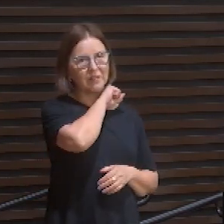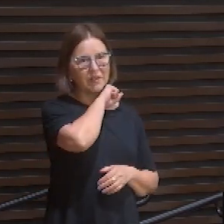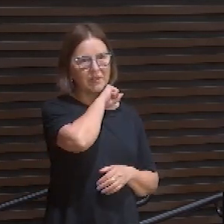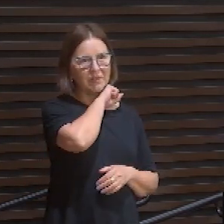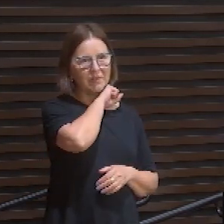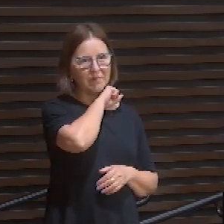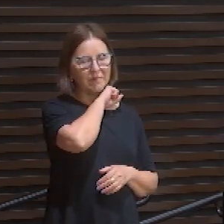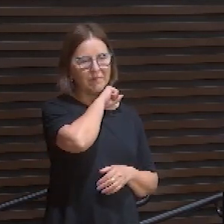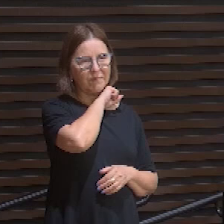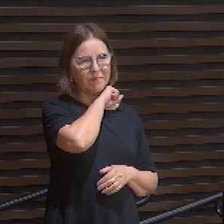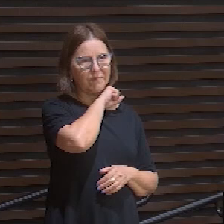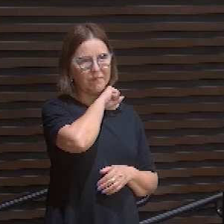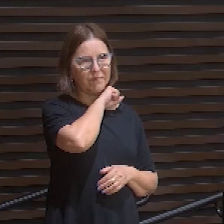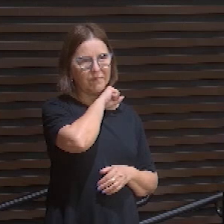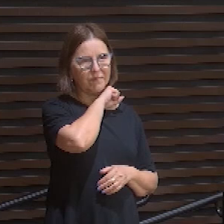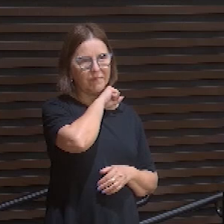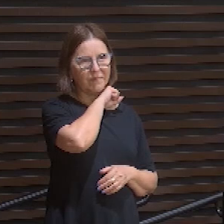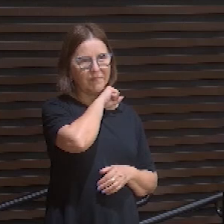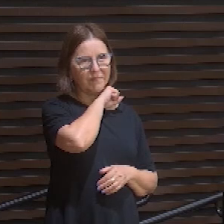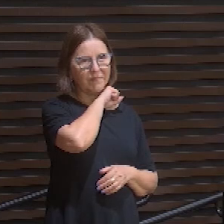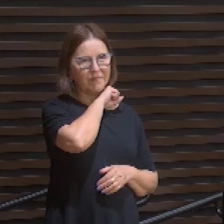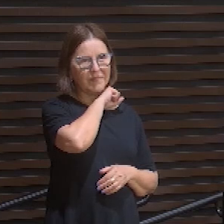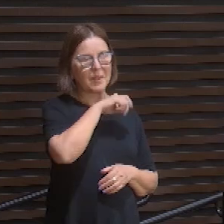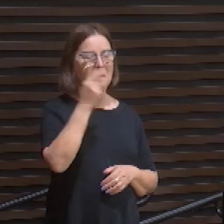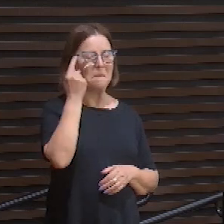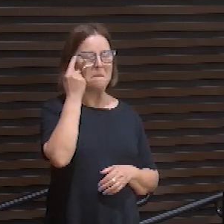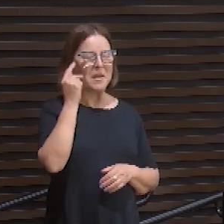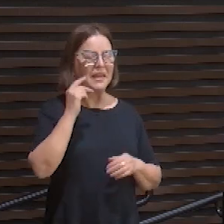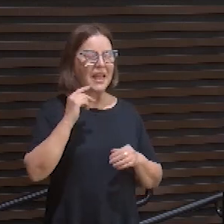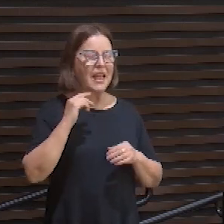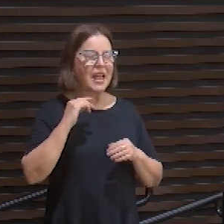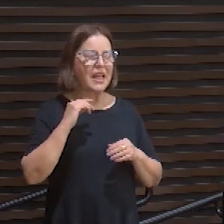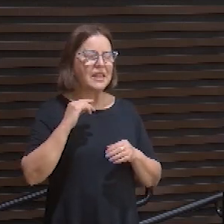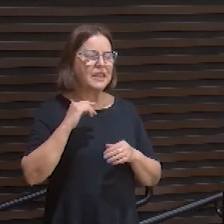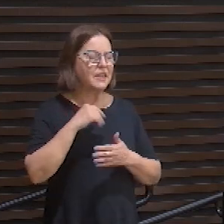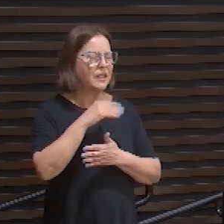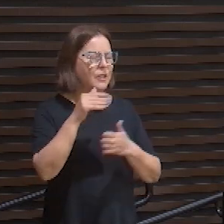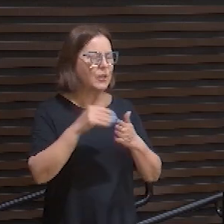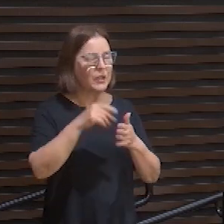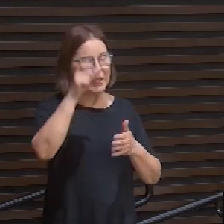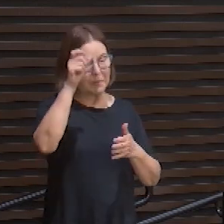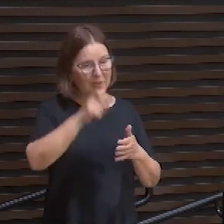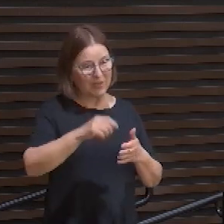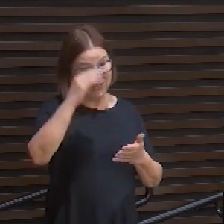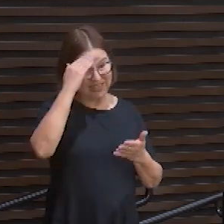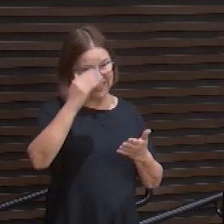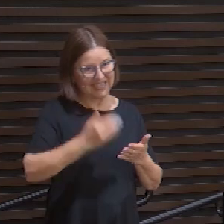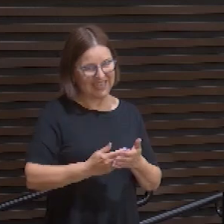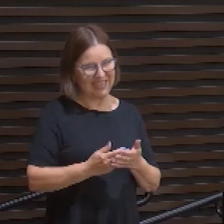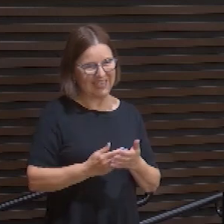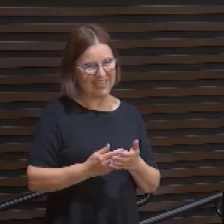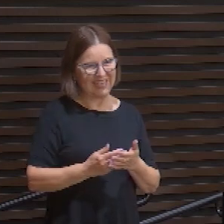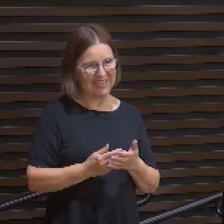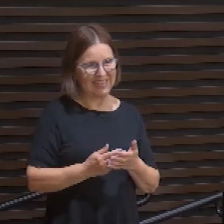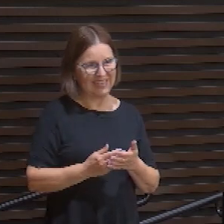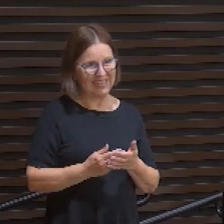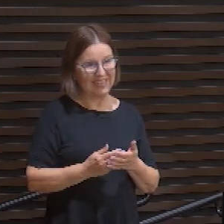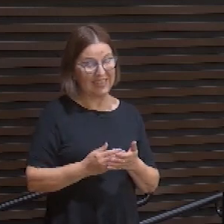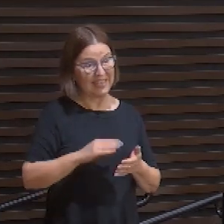que pega todo aquele que nele crê. Que tem efeito, ele é